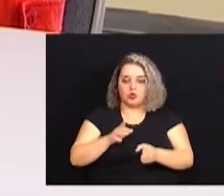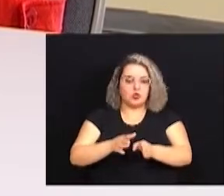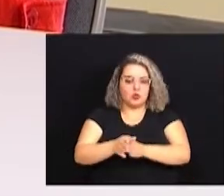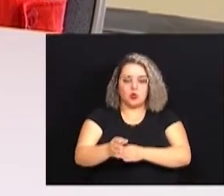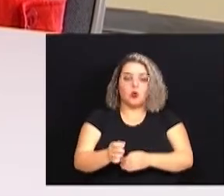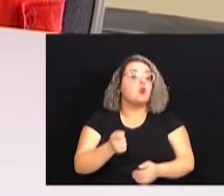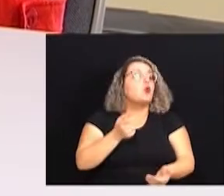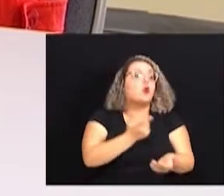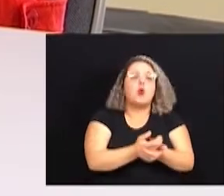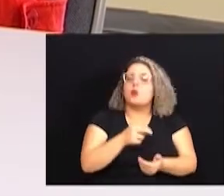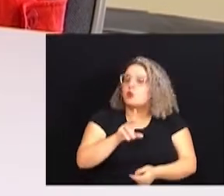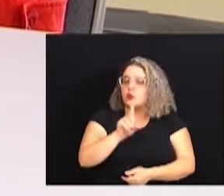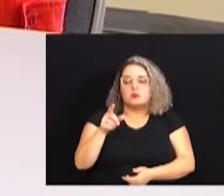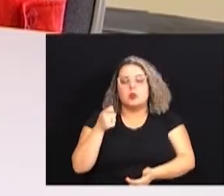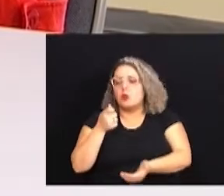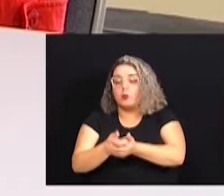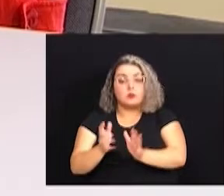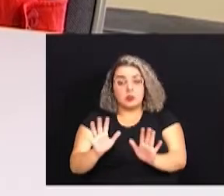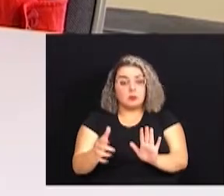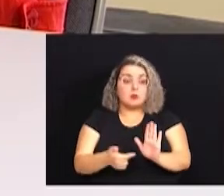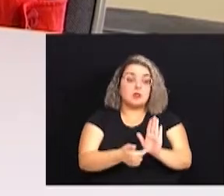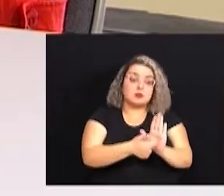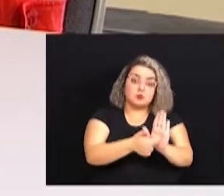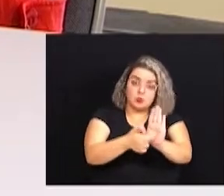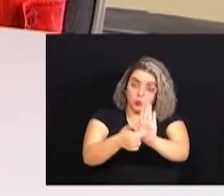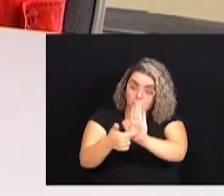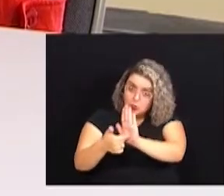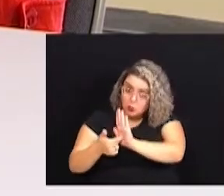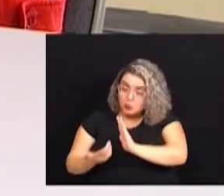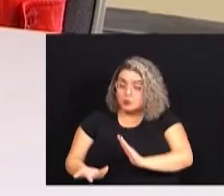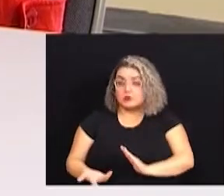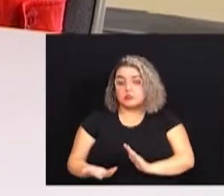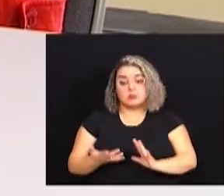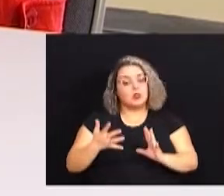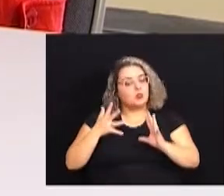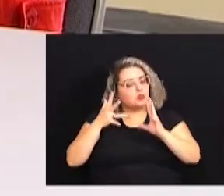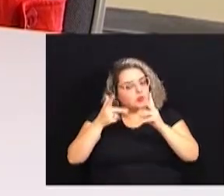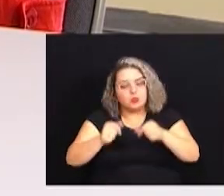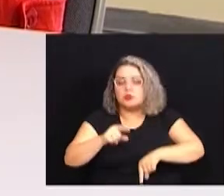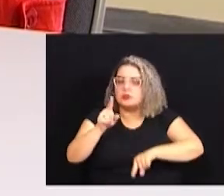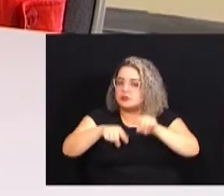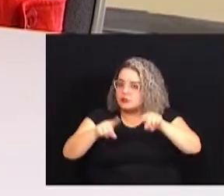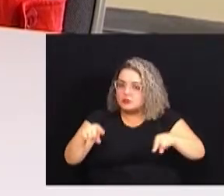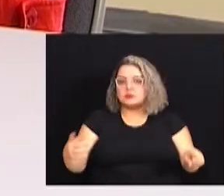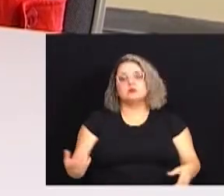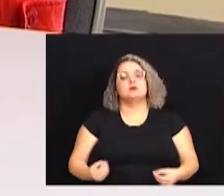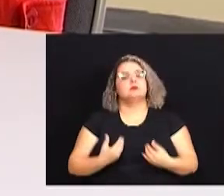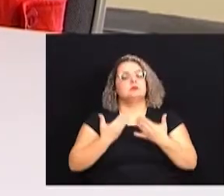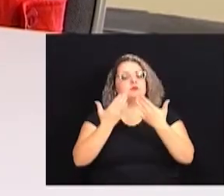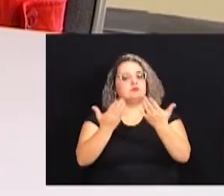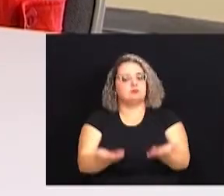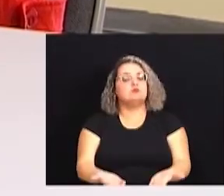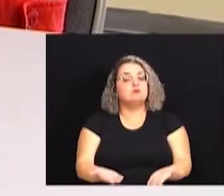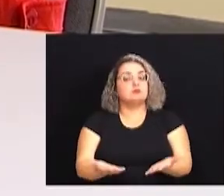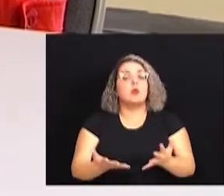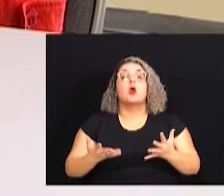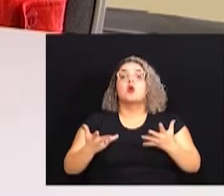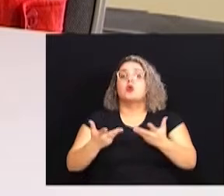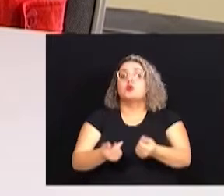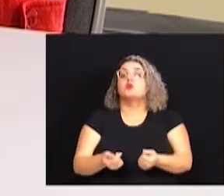é aconselhar, compre ou não compre, mas é mostrar para as pessoas todas as variáveis que estão em